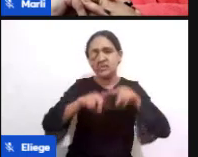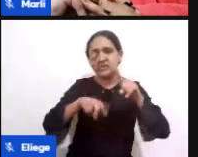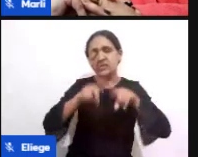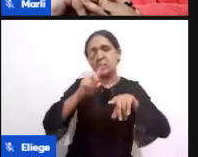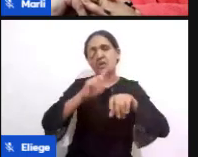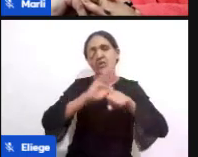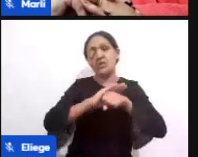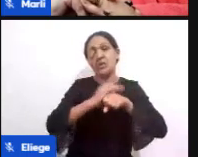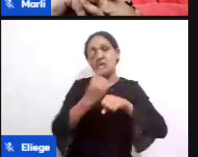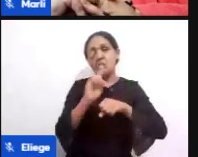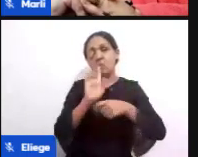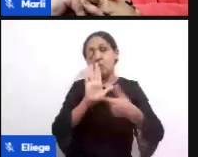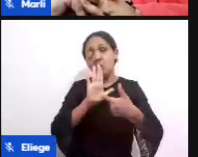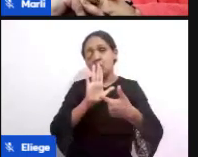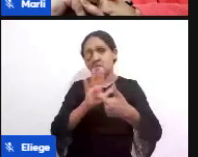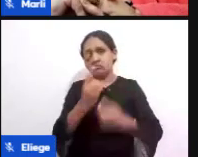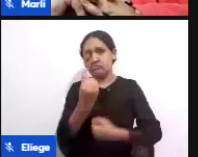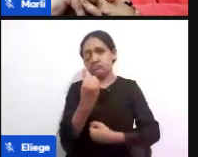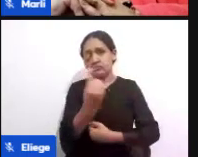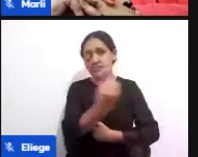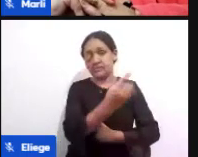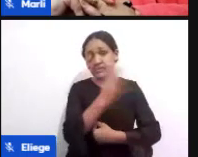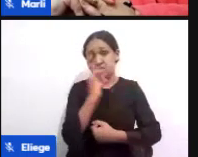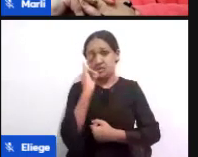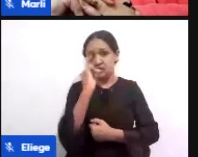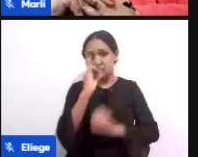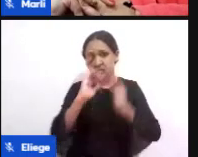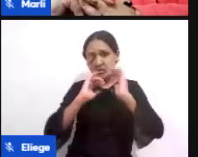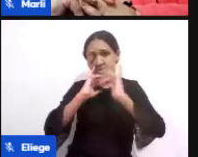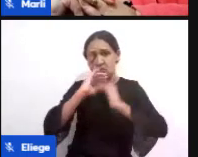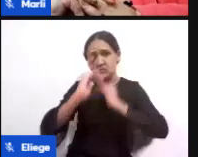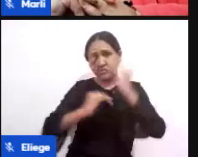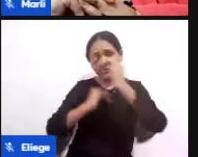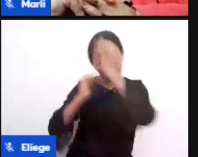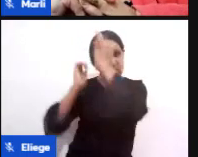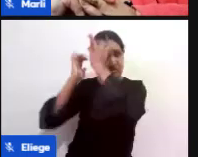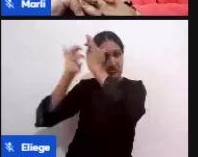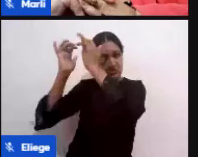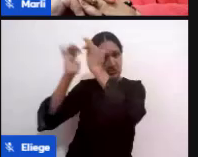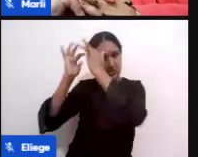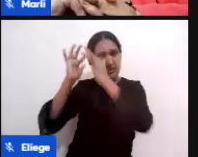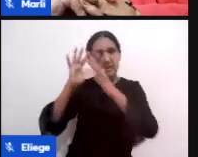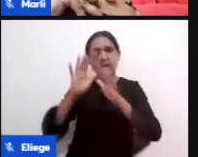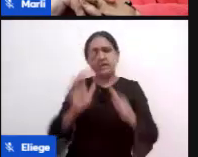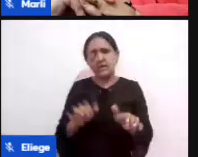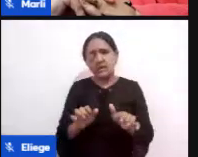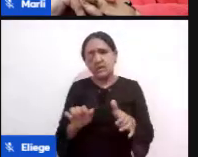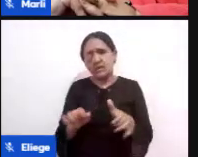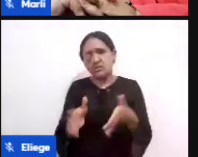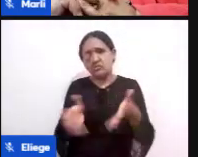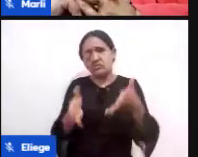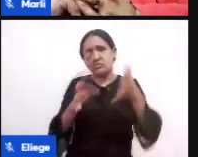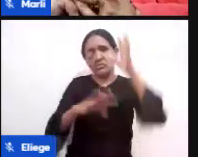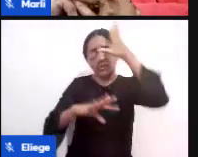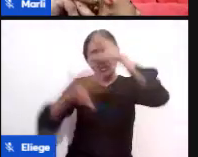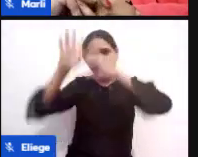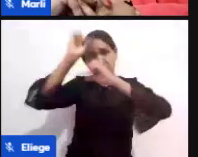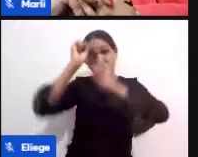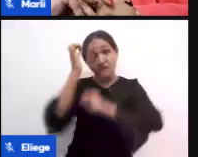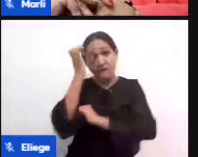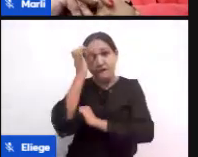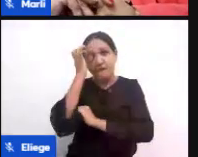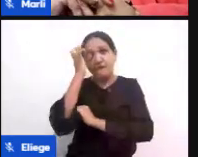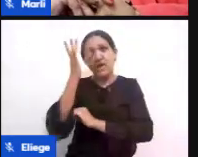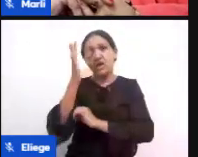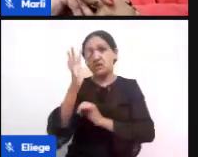um é importante para o desenvolvimento do raciocínio. Eles estimulam o aprendizado de maneira fácil e